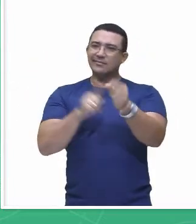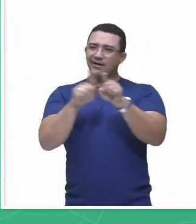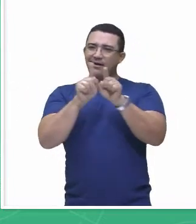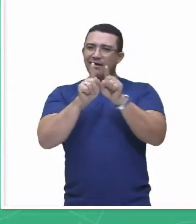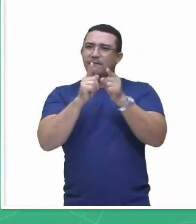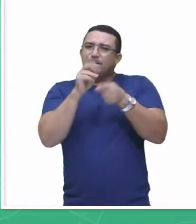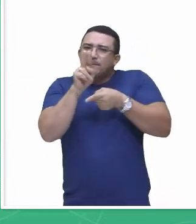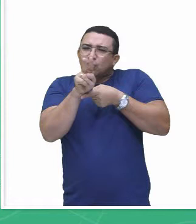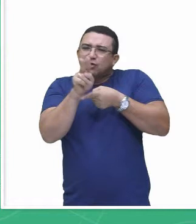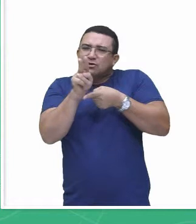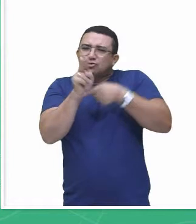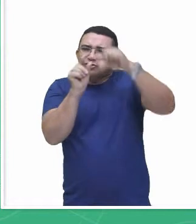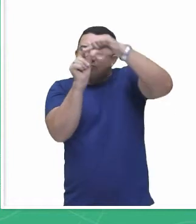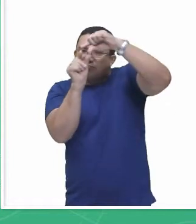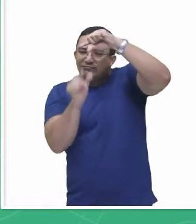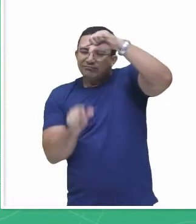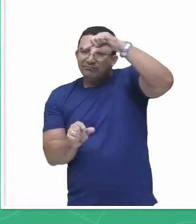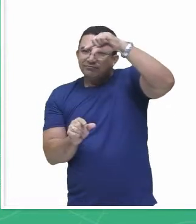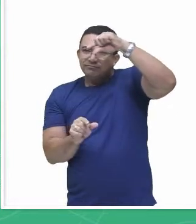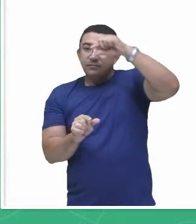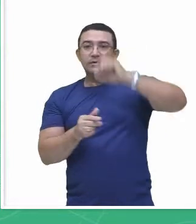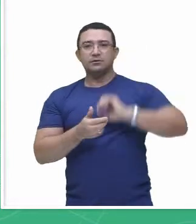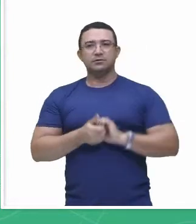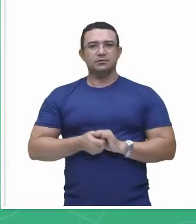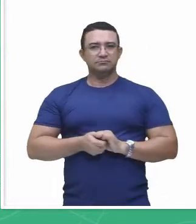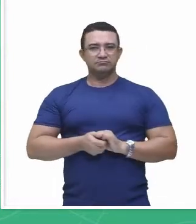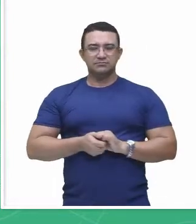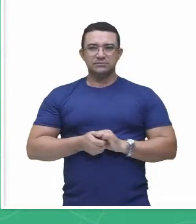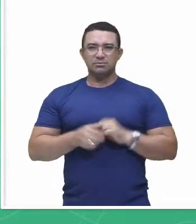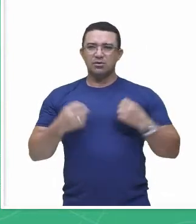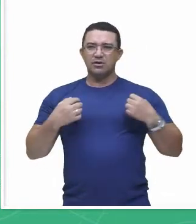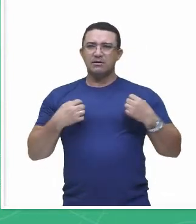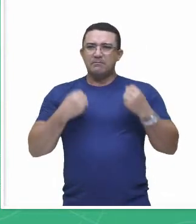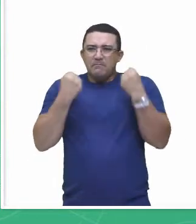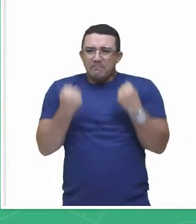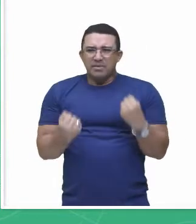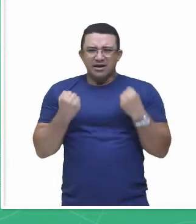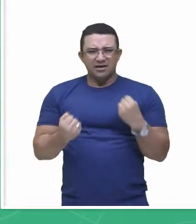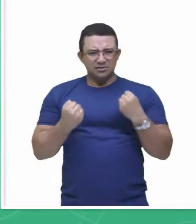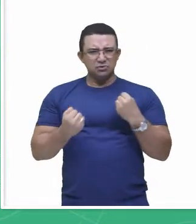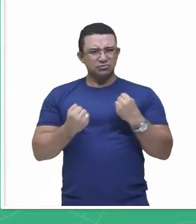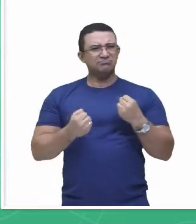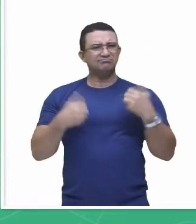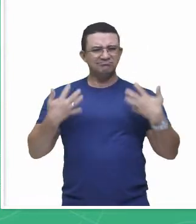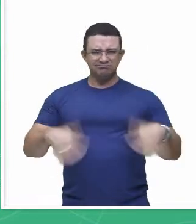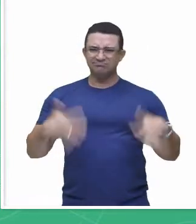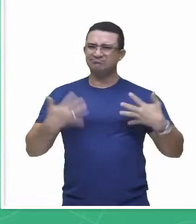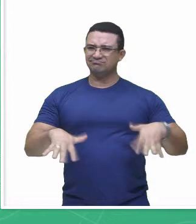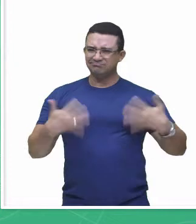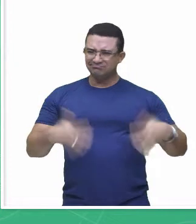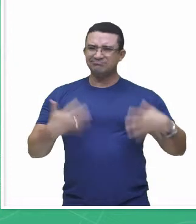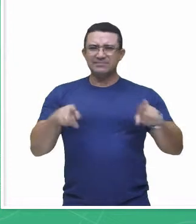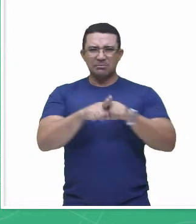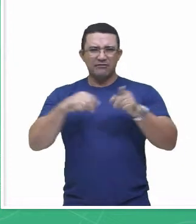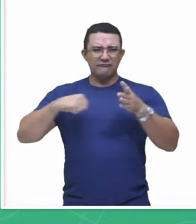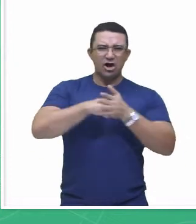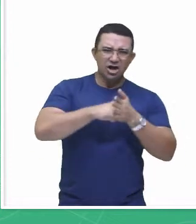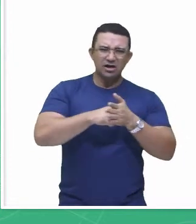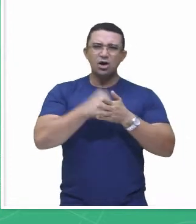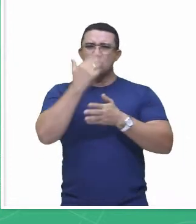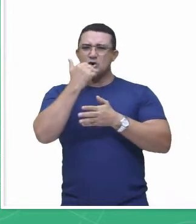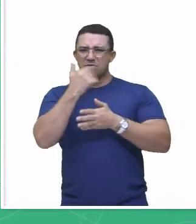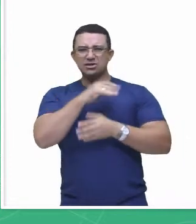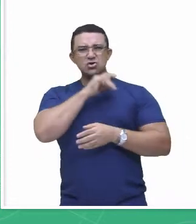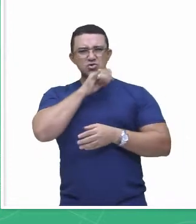protegida. Fazem mal à coluna cargas mal distribuídas, impactos excessivos, má alimentação